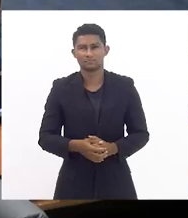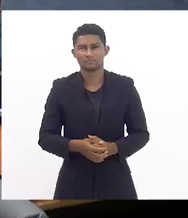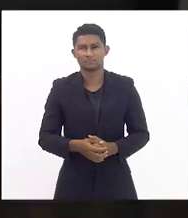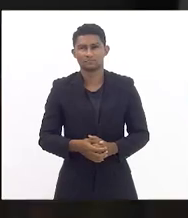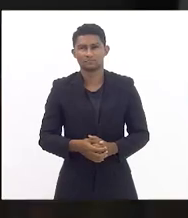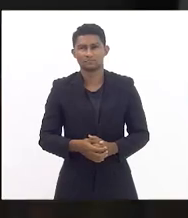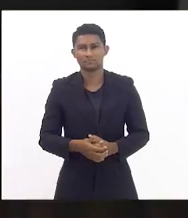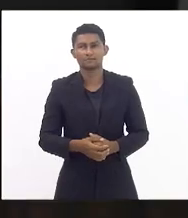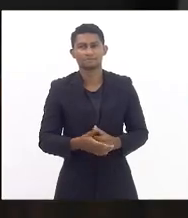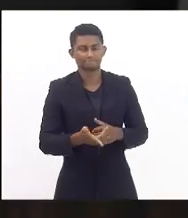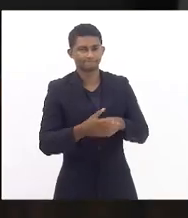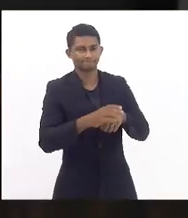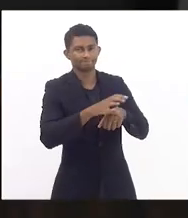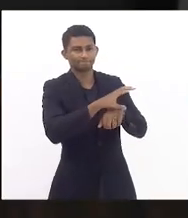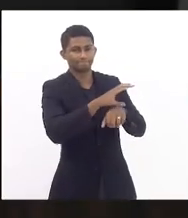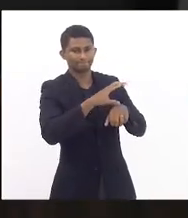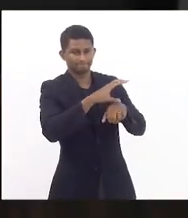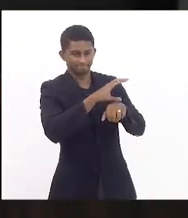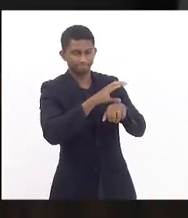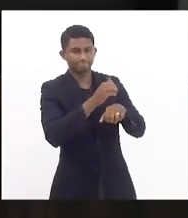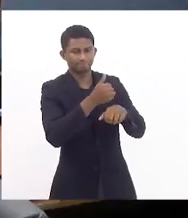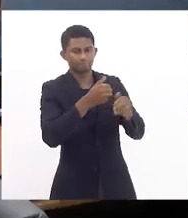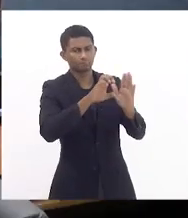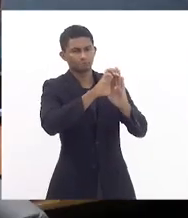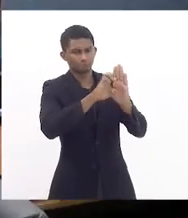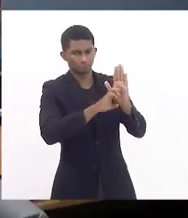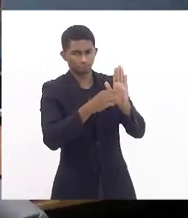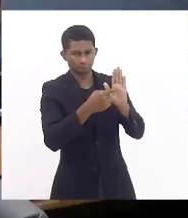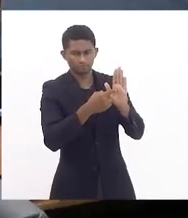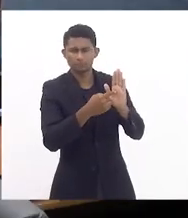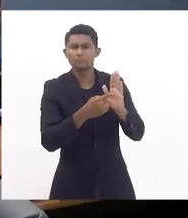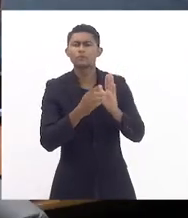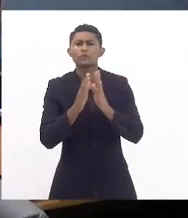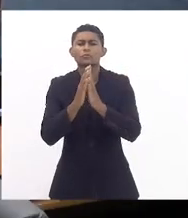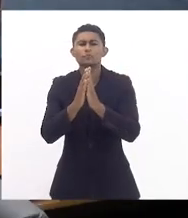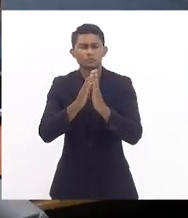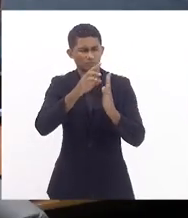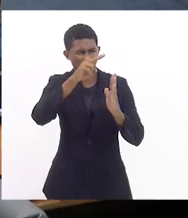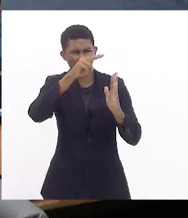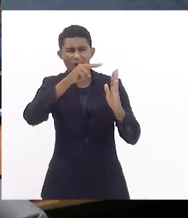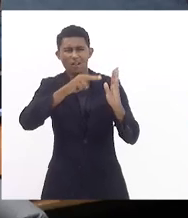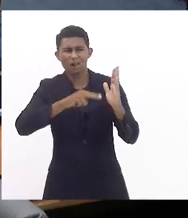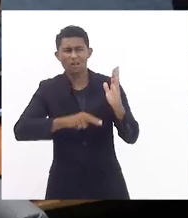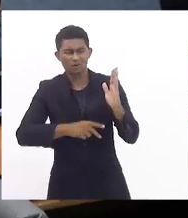Pela constitucionalidade com emenda. Lê a emenda, por favor, professor.